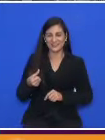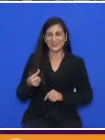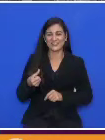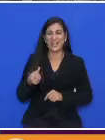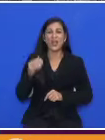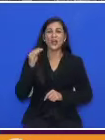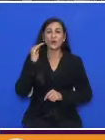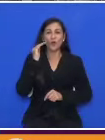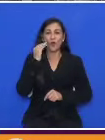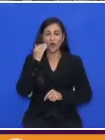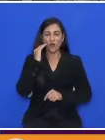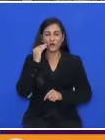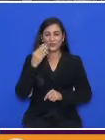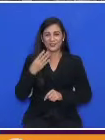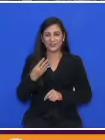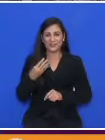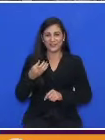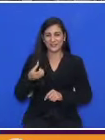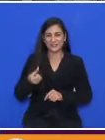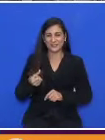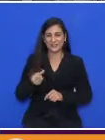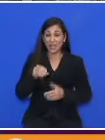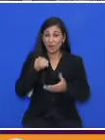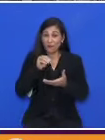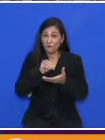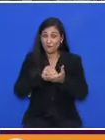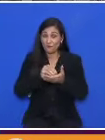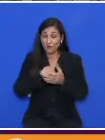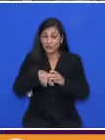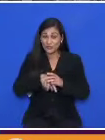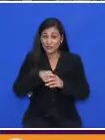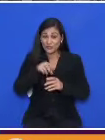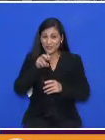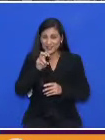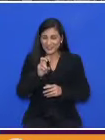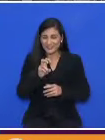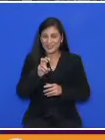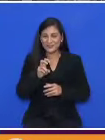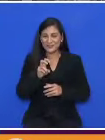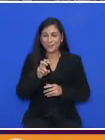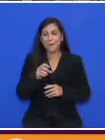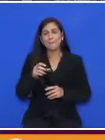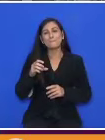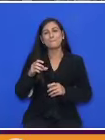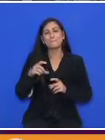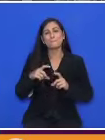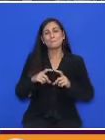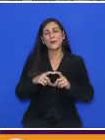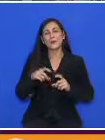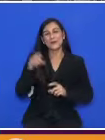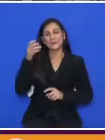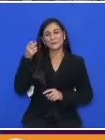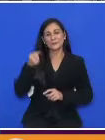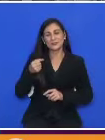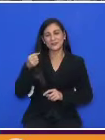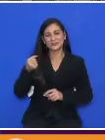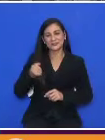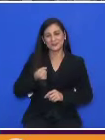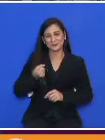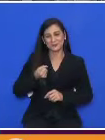Rosa, 46. Agora faltam 5 números. Mais uma bola na tela. Branca, número